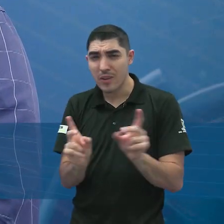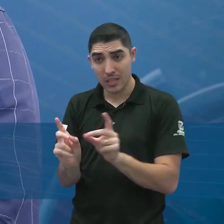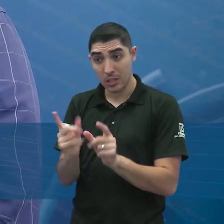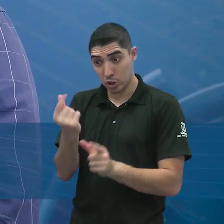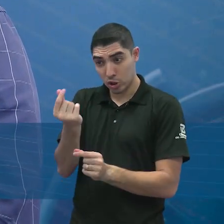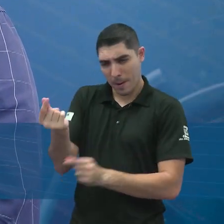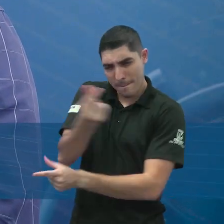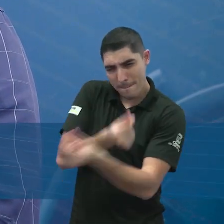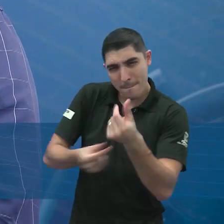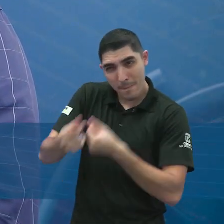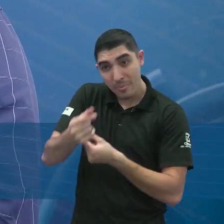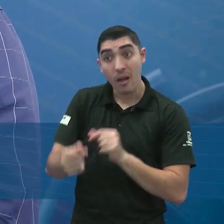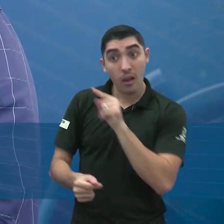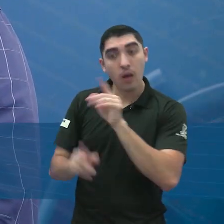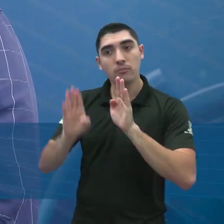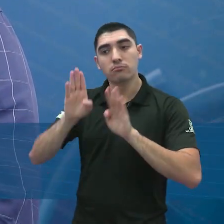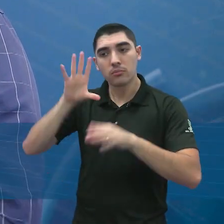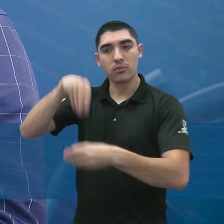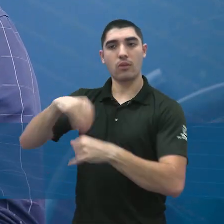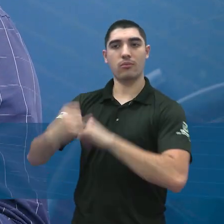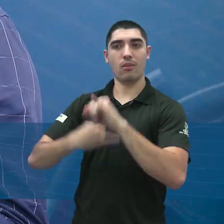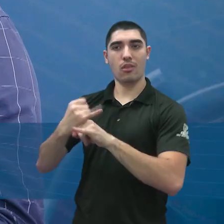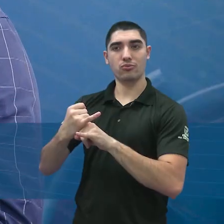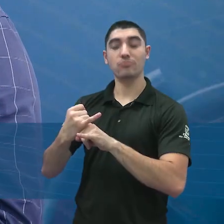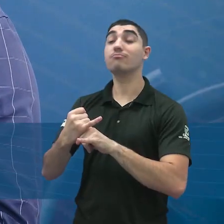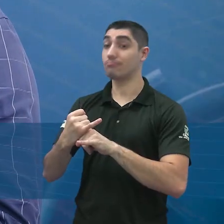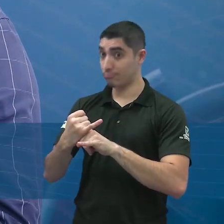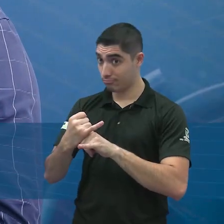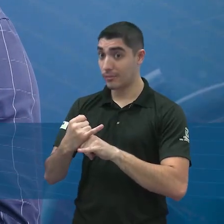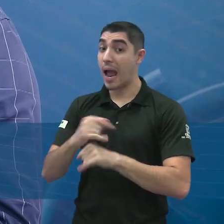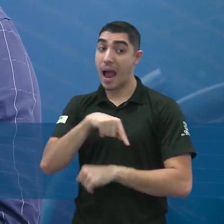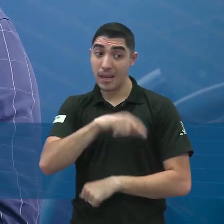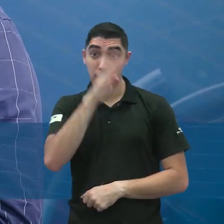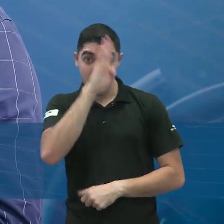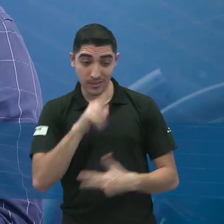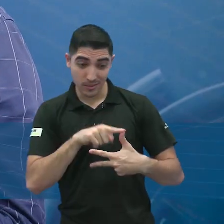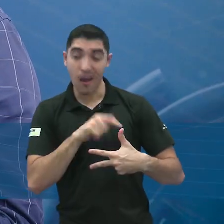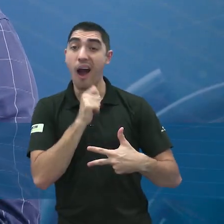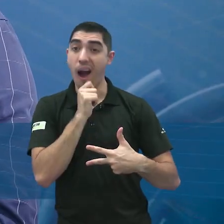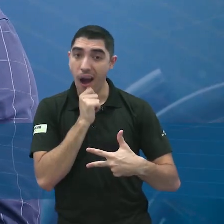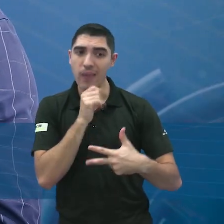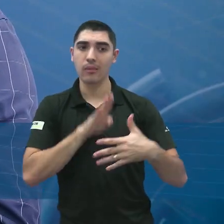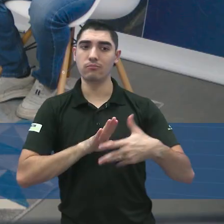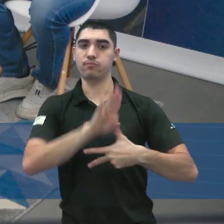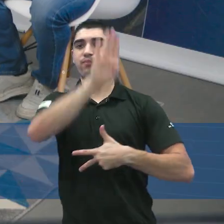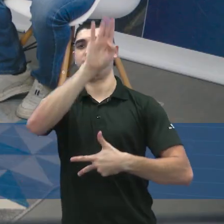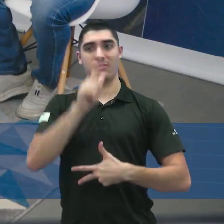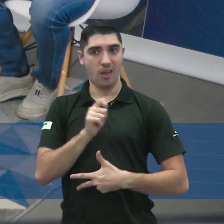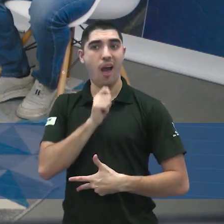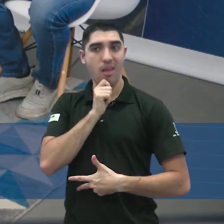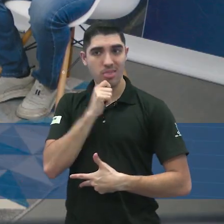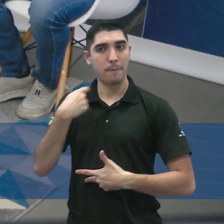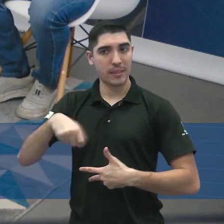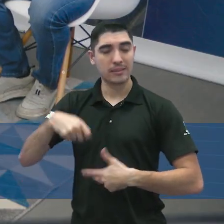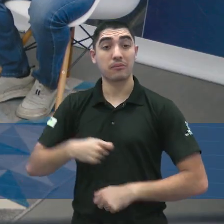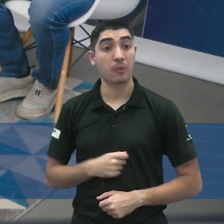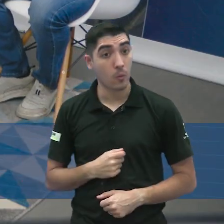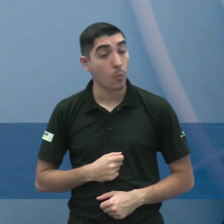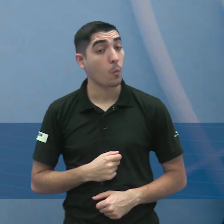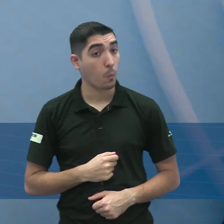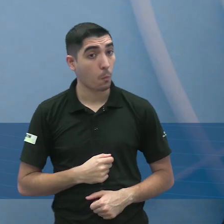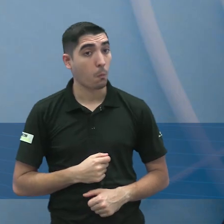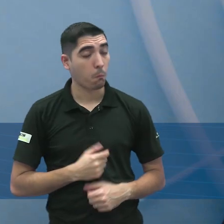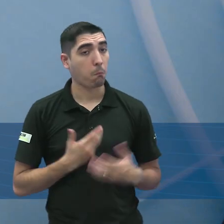e-commerce, do faturamento do varejo chinês já está dentro do e-commerce. Então, sim, o Brasil ainda tem muito para crescer. Tem esse crescimento